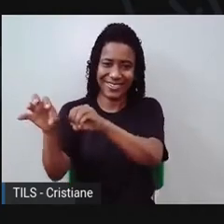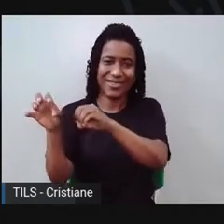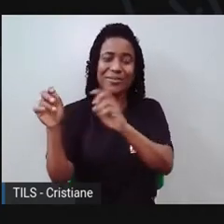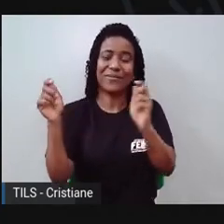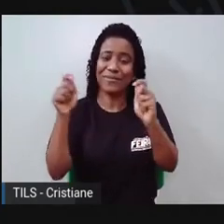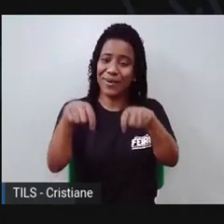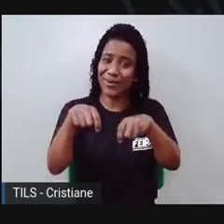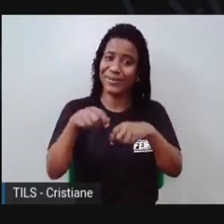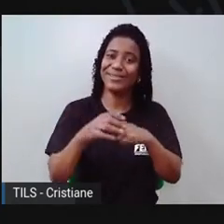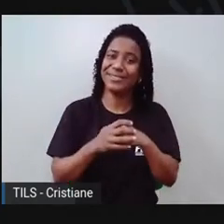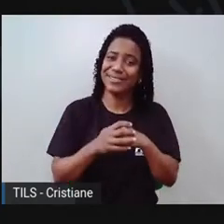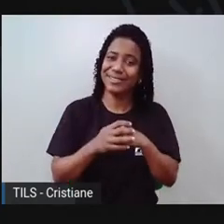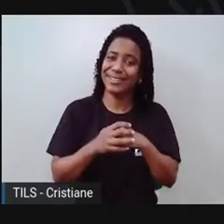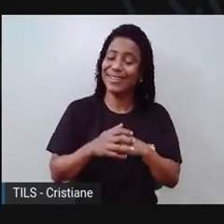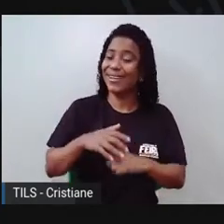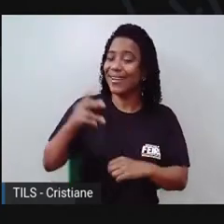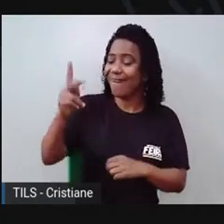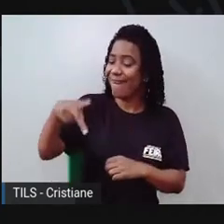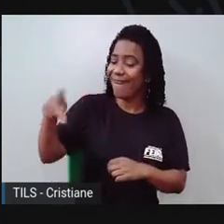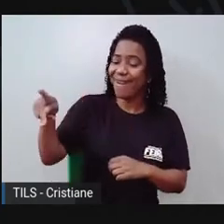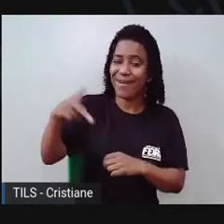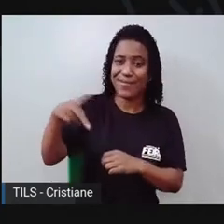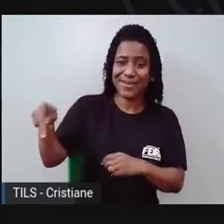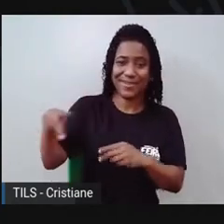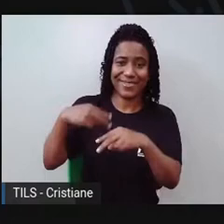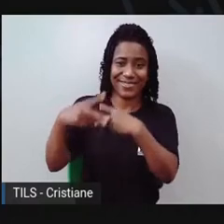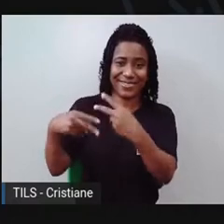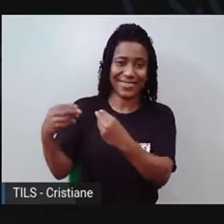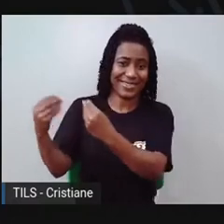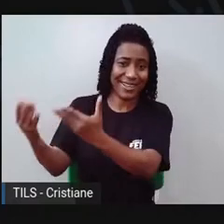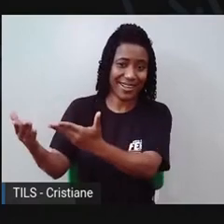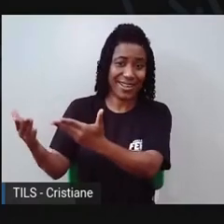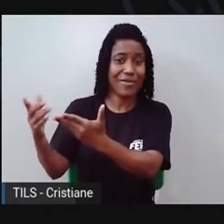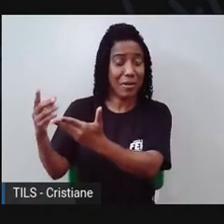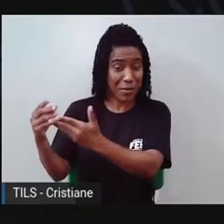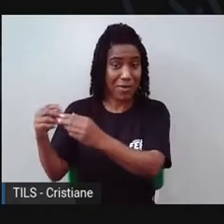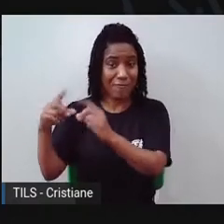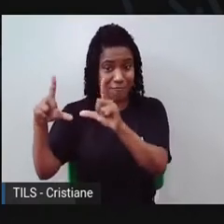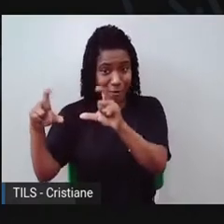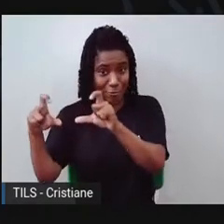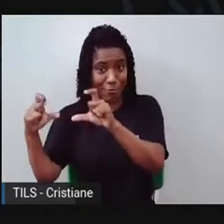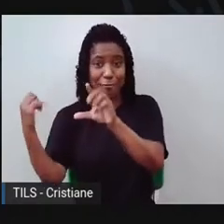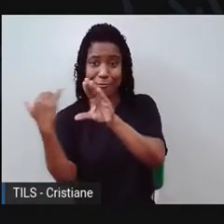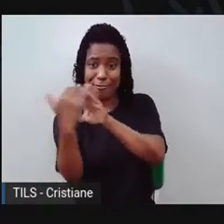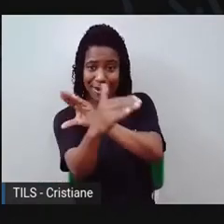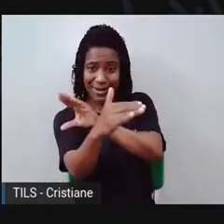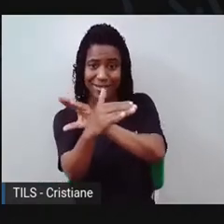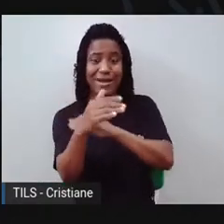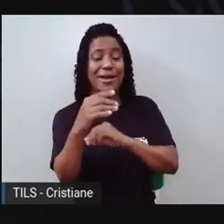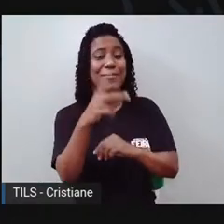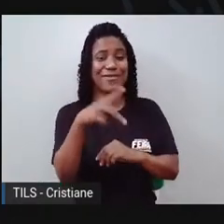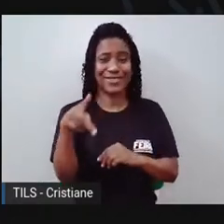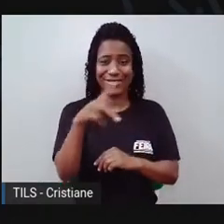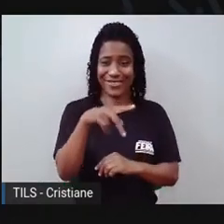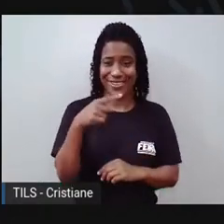manda lá para a Seduc, para a Pró Veroca ver o que eu fiz, viu? Que eu adoro ver as coisas que meus alunos fazem.